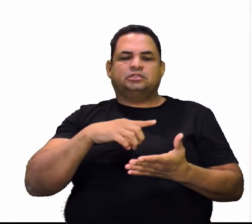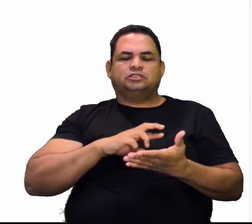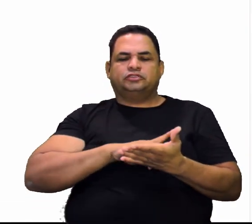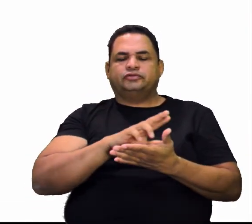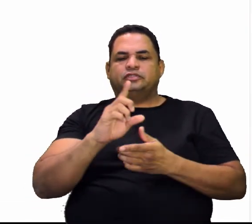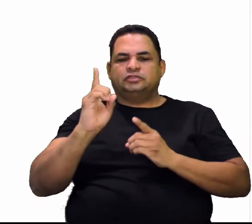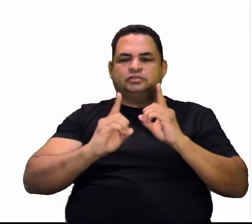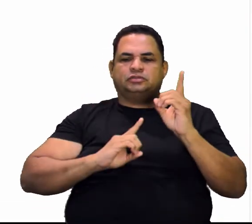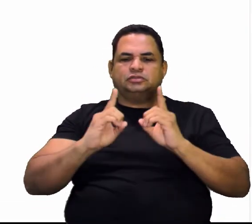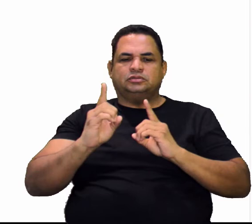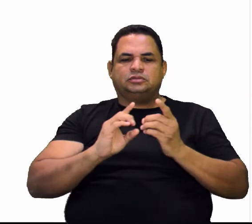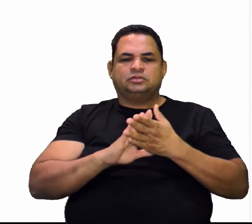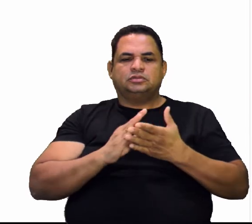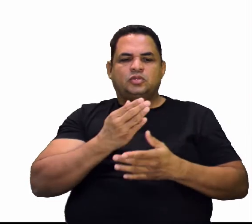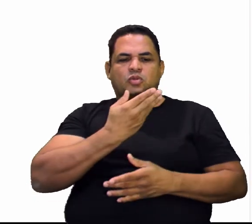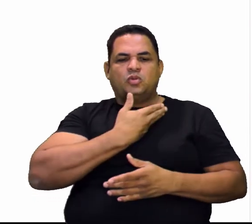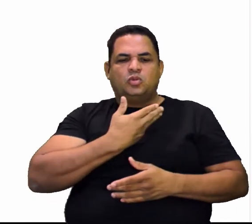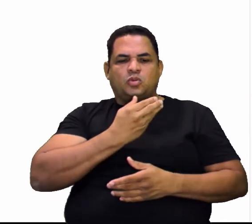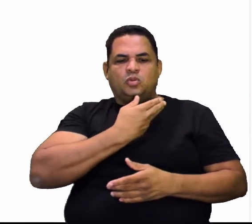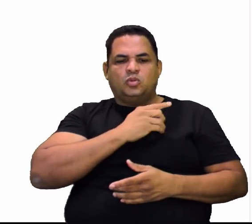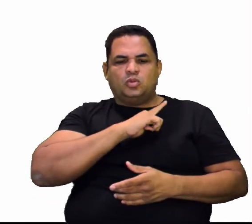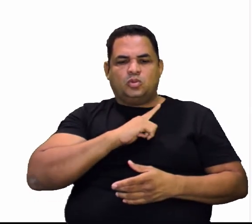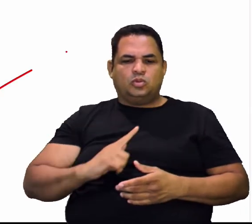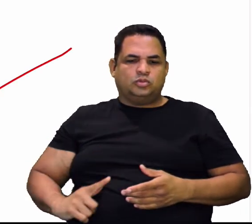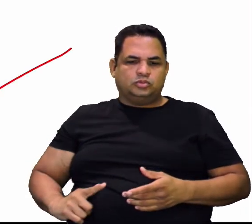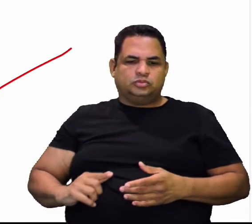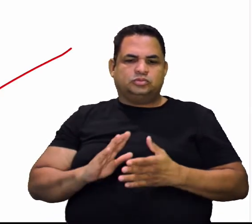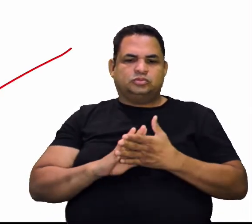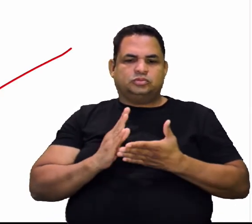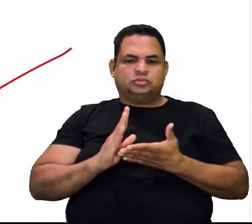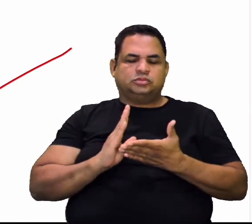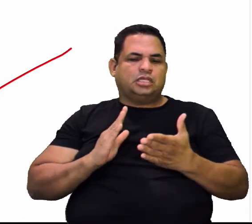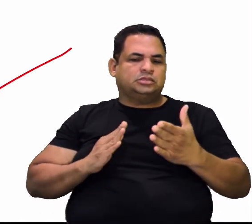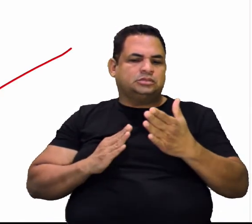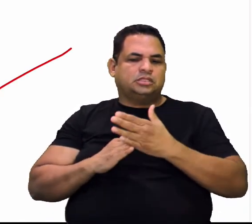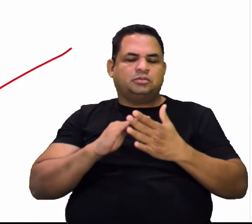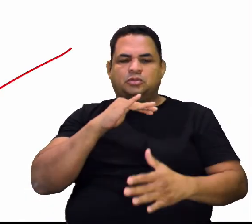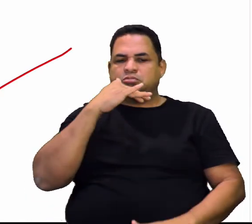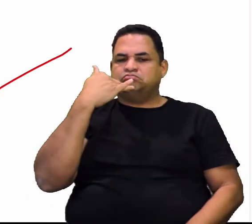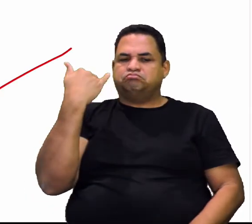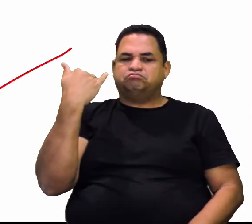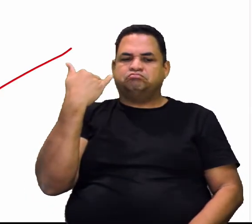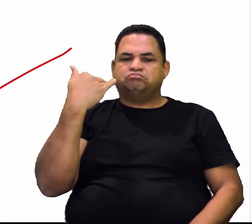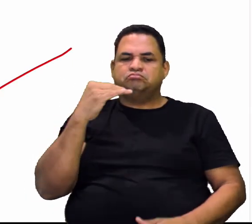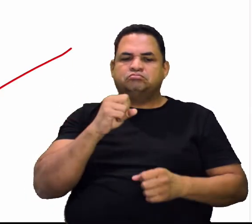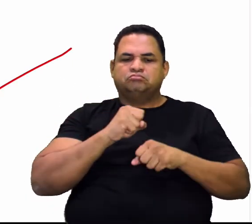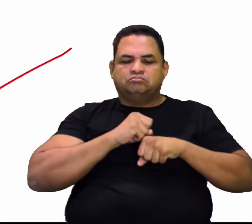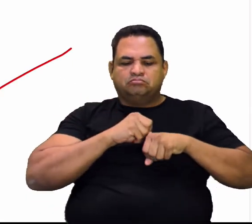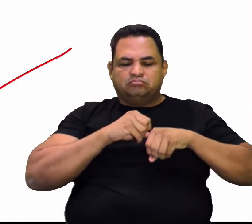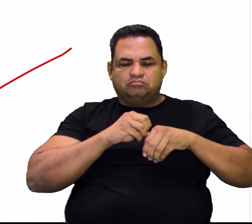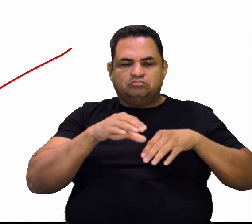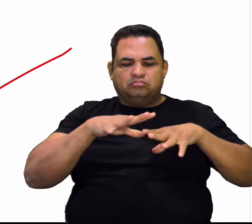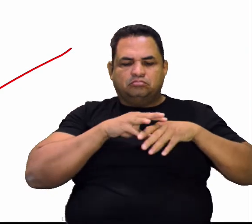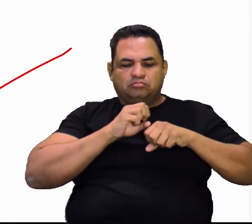deuses, o governante tinha cargo vitalício até sua morte, a extensão